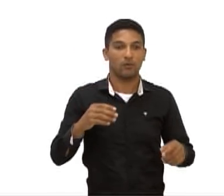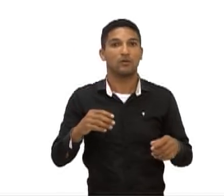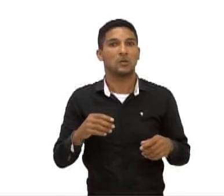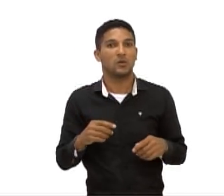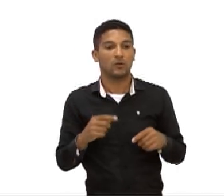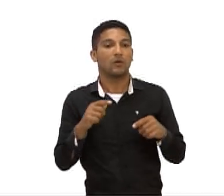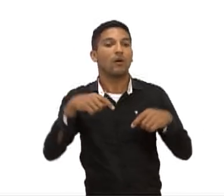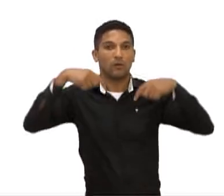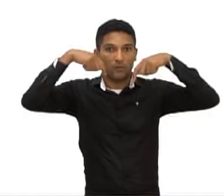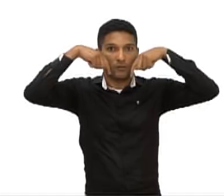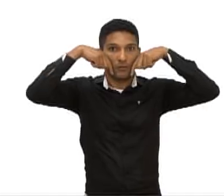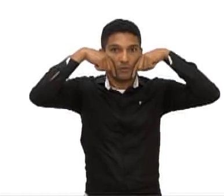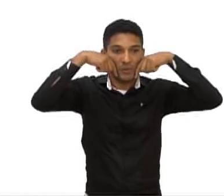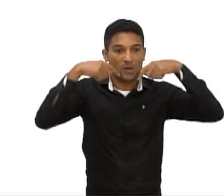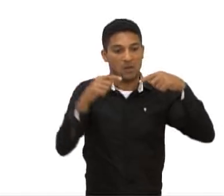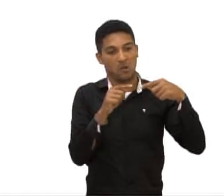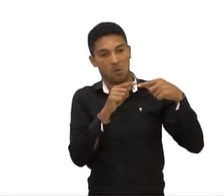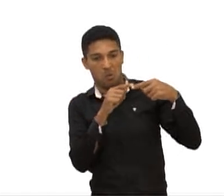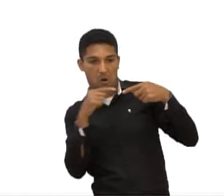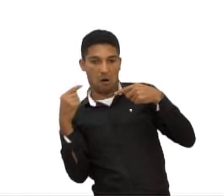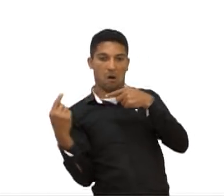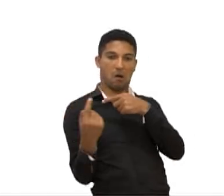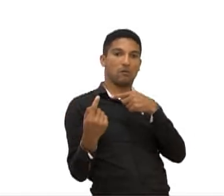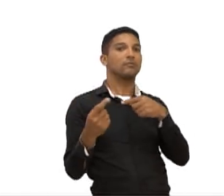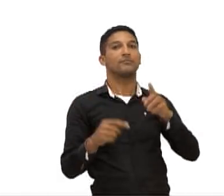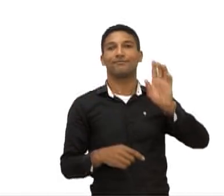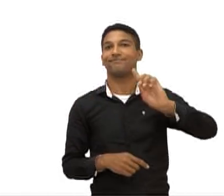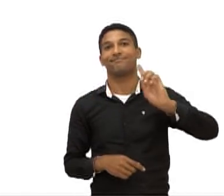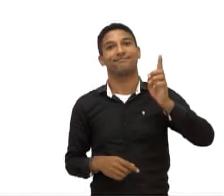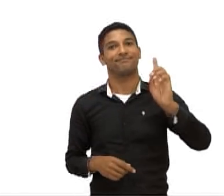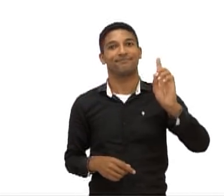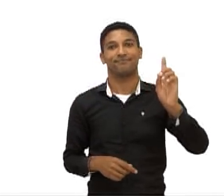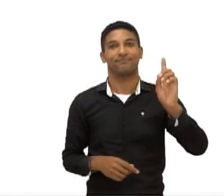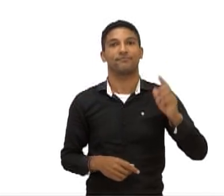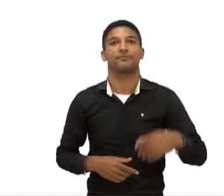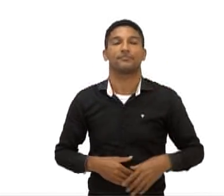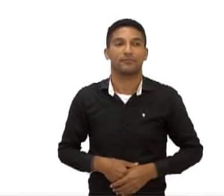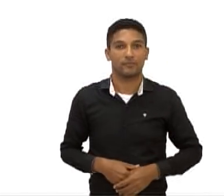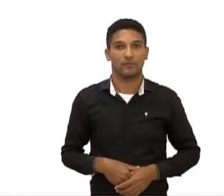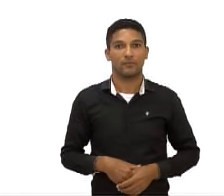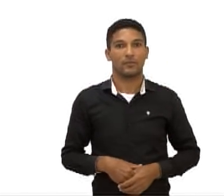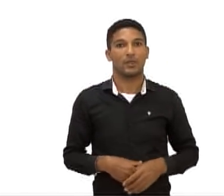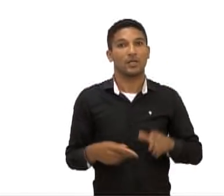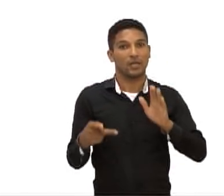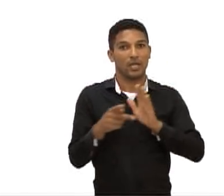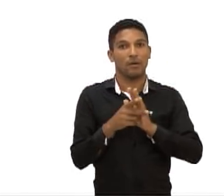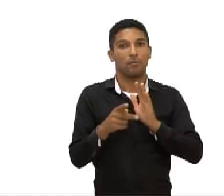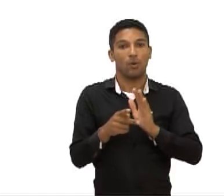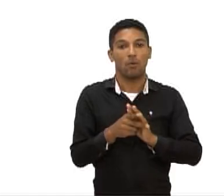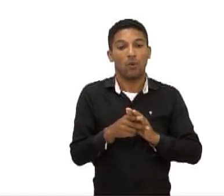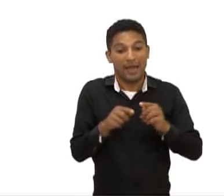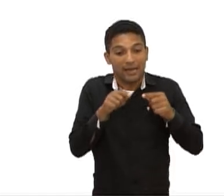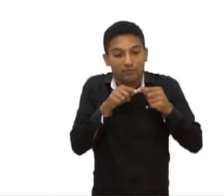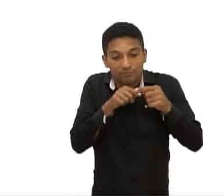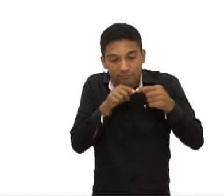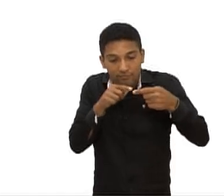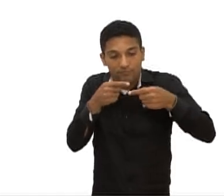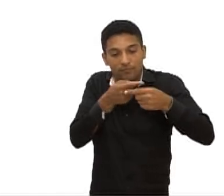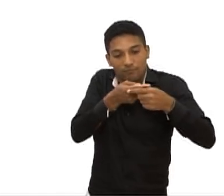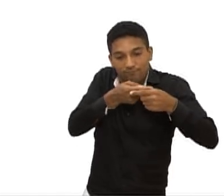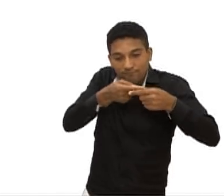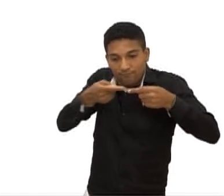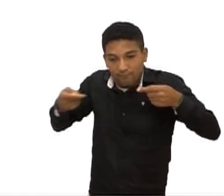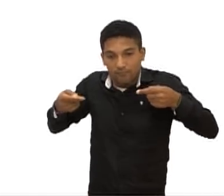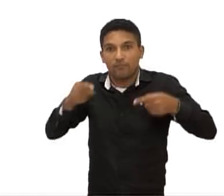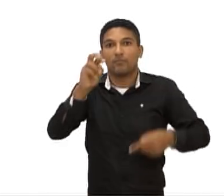linhas curvas a gente nem caracteriza como um polígono. Lembra que a professora falou que o polígono é formado por segmentos de retas? Tá